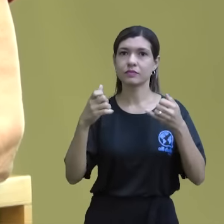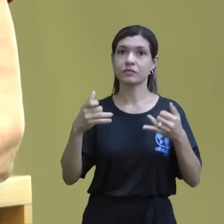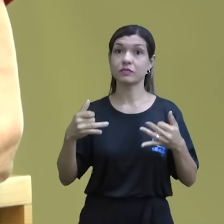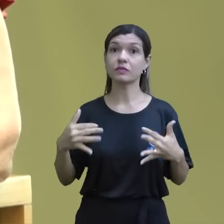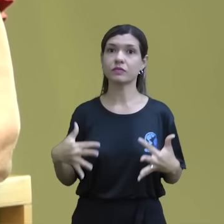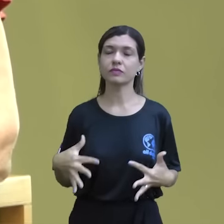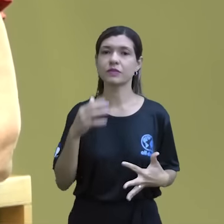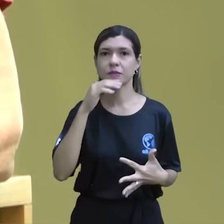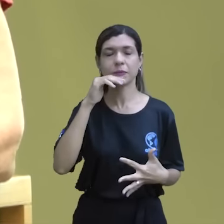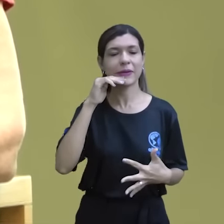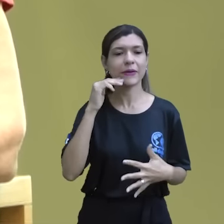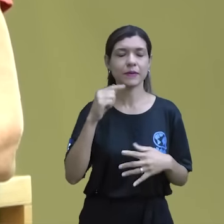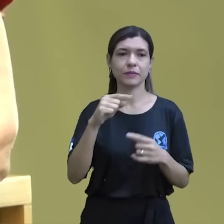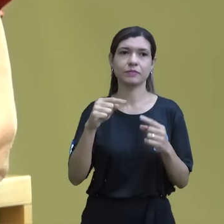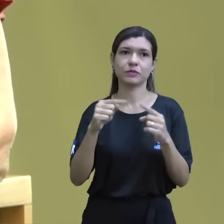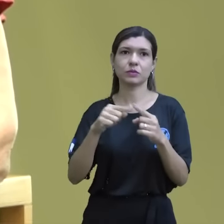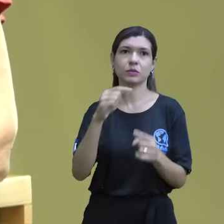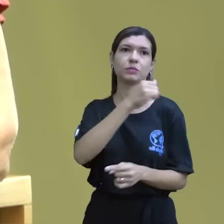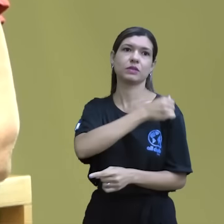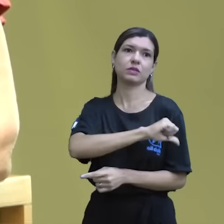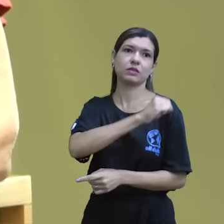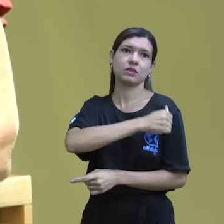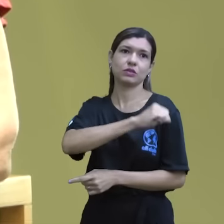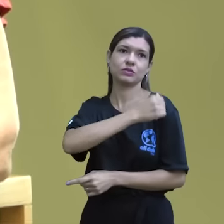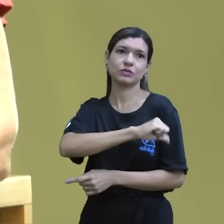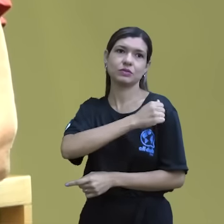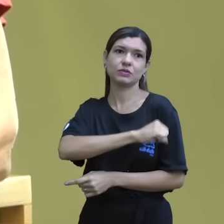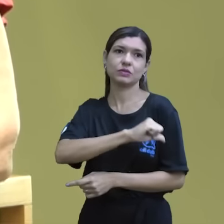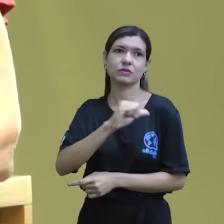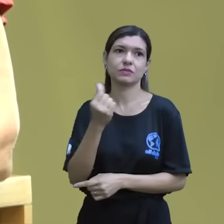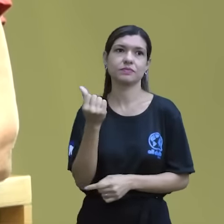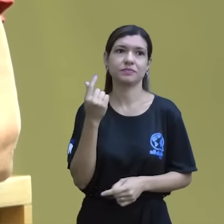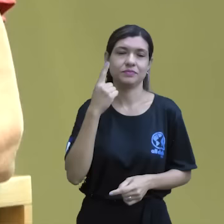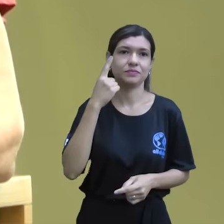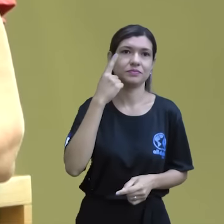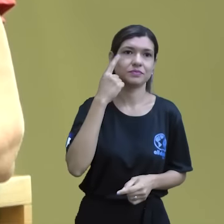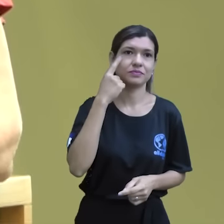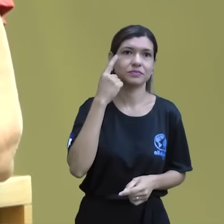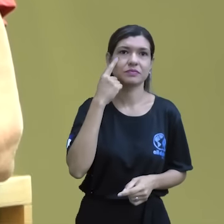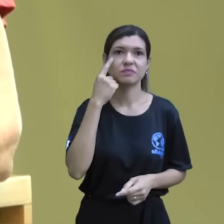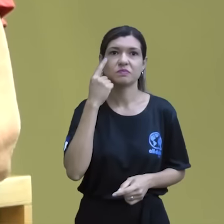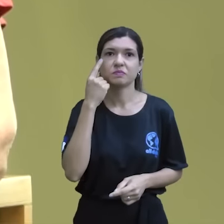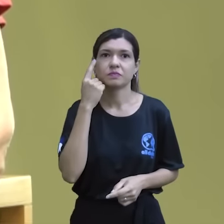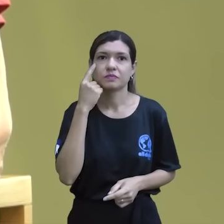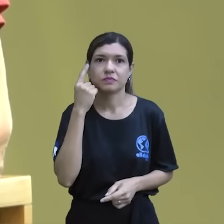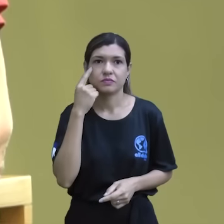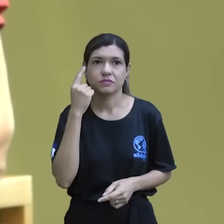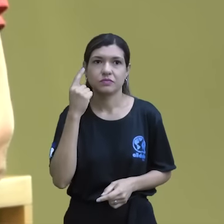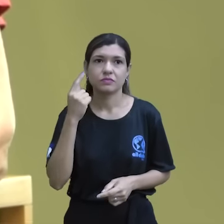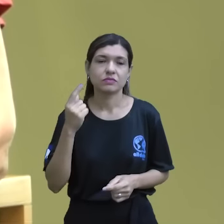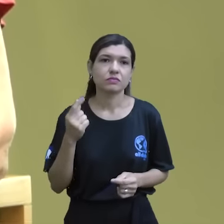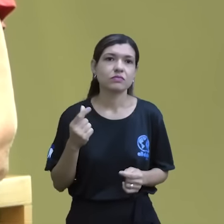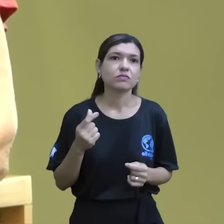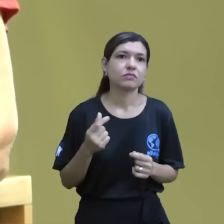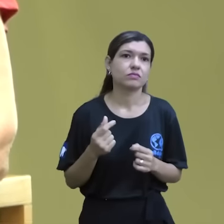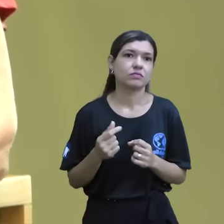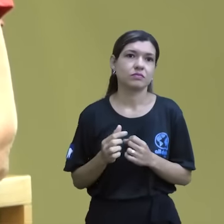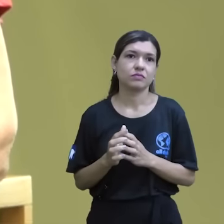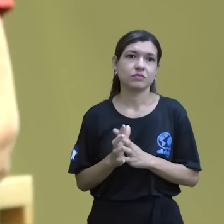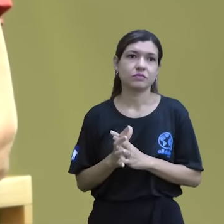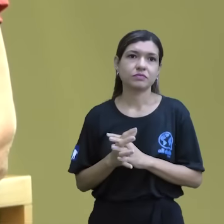num livro maravilhoso, que é o Gonzaga de Sá, né? Vida e Morte, de M.J. Gonzaga de Sá, em que